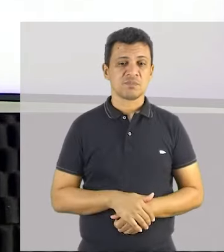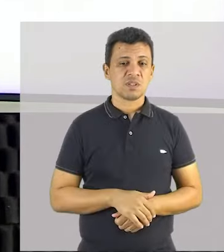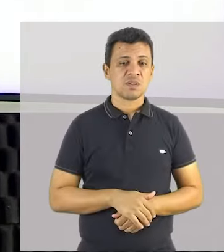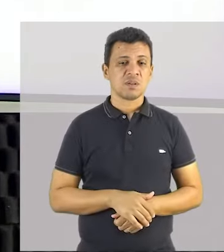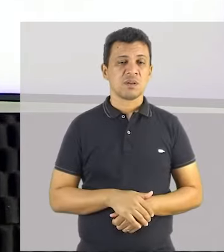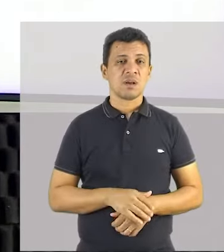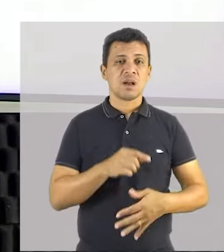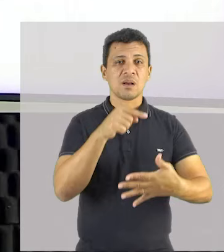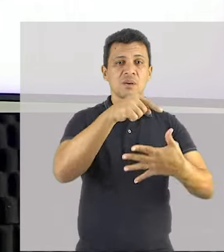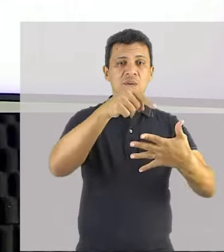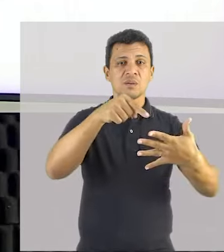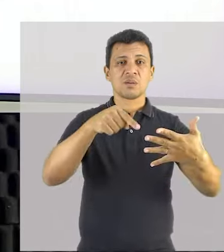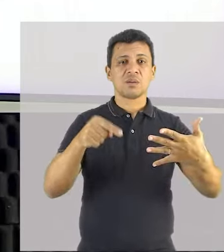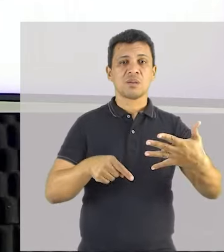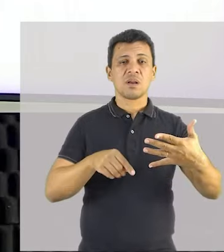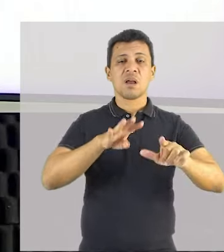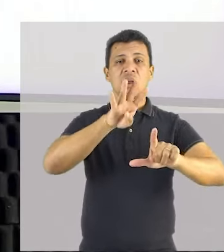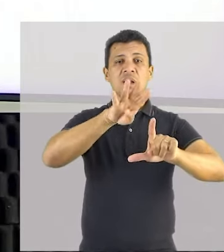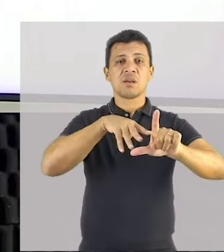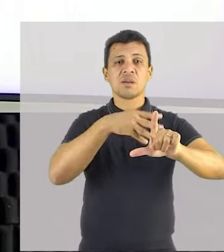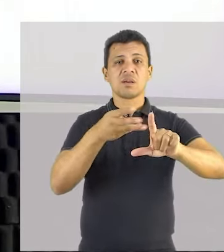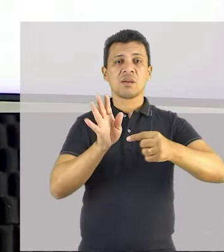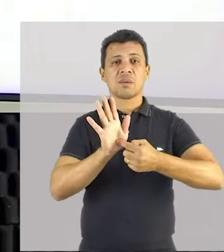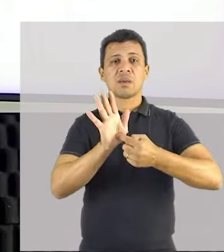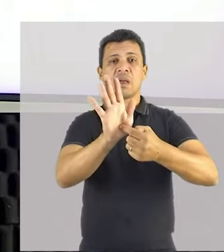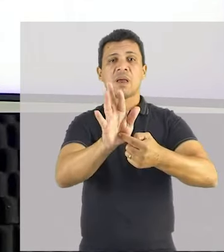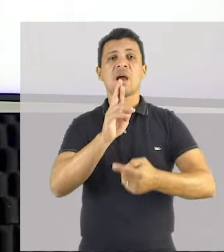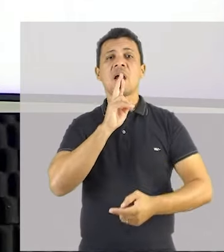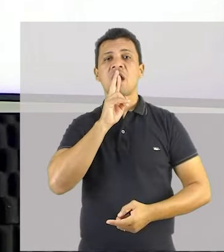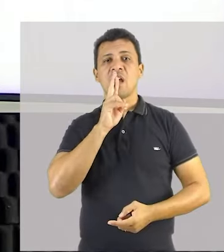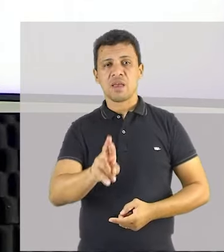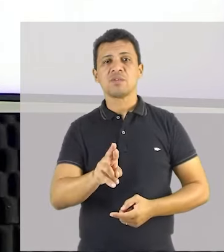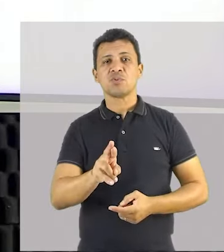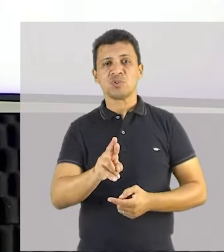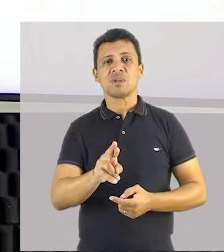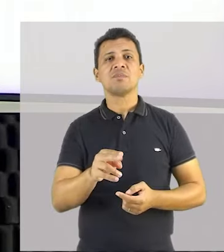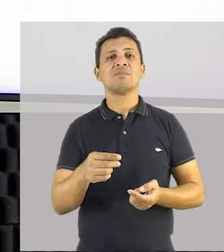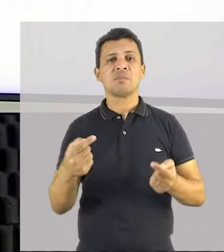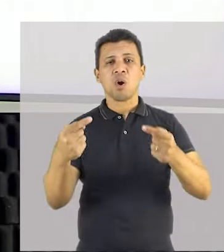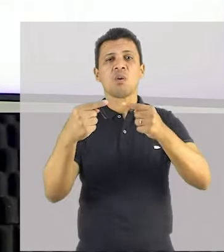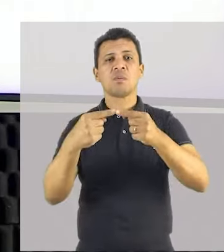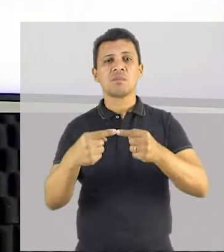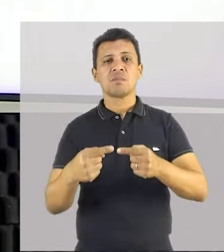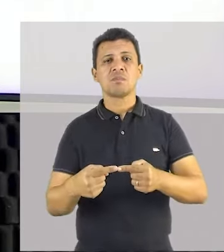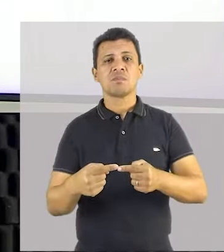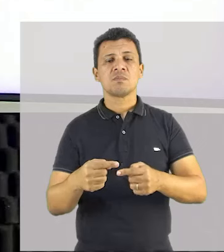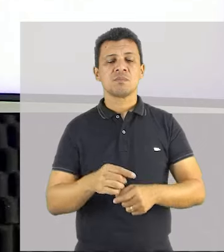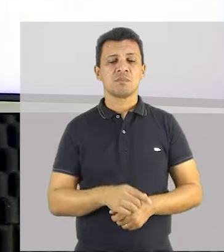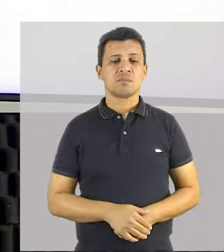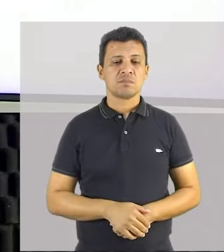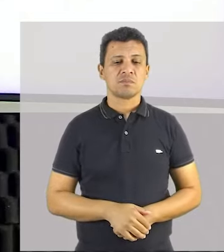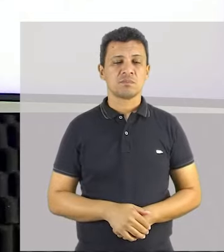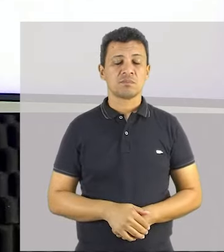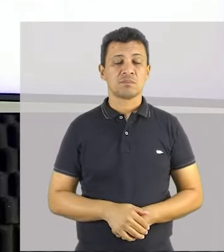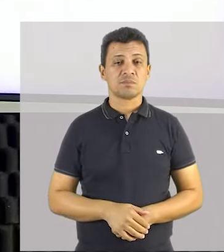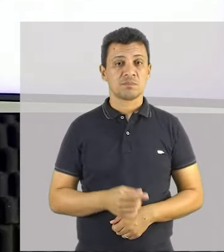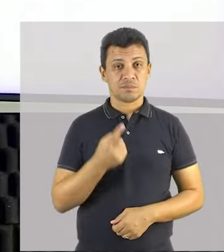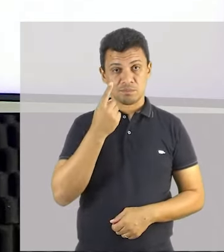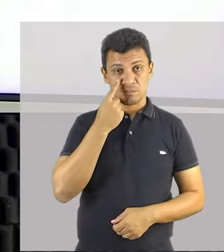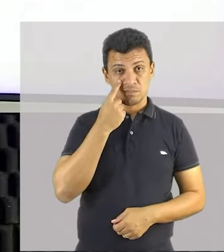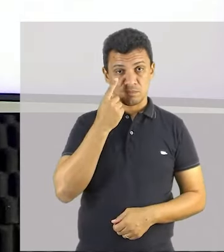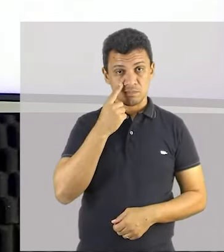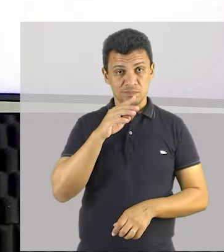qual gráfico representa os resultados desse estudo né então a gente já Olha o gráfico e já analisa